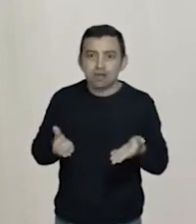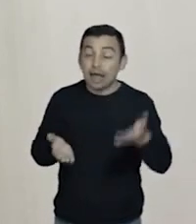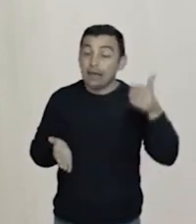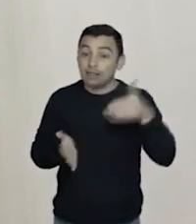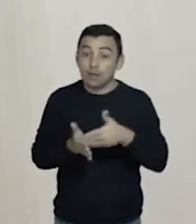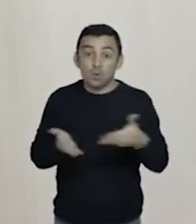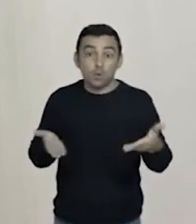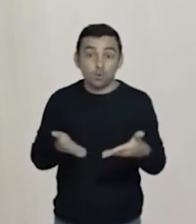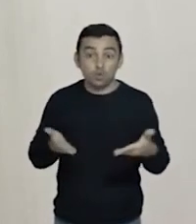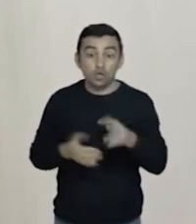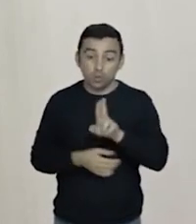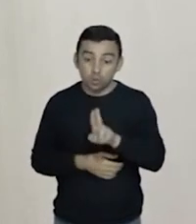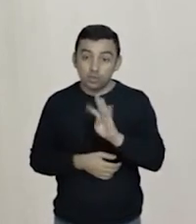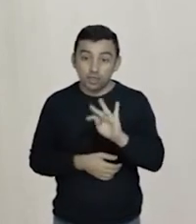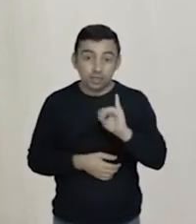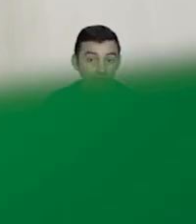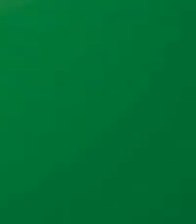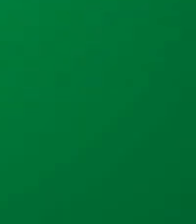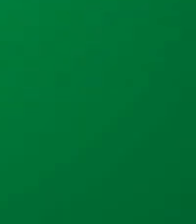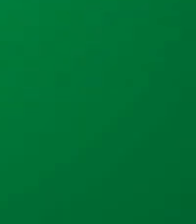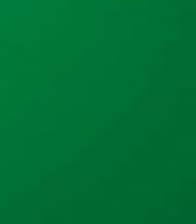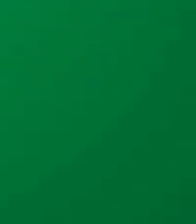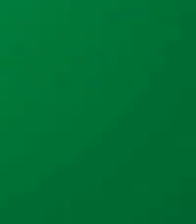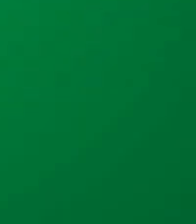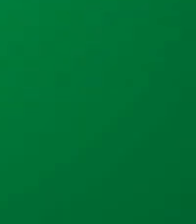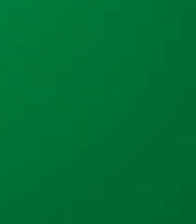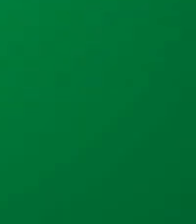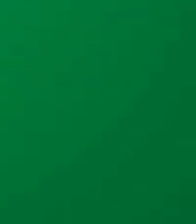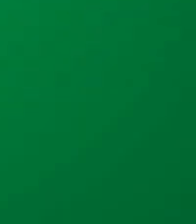essa UTI é a única da região